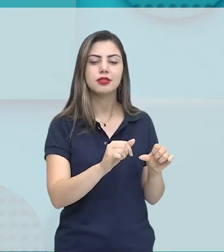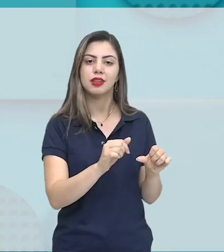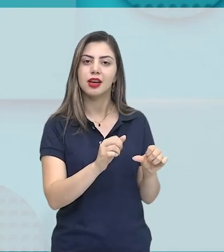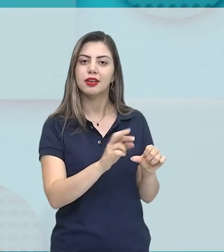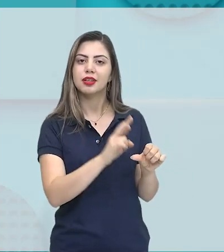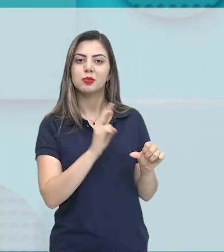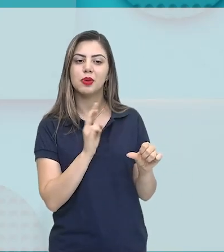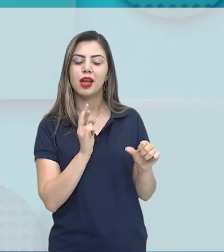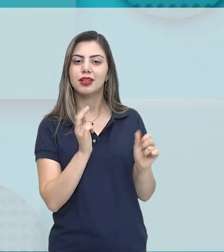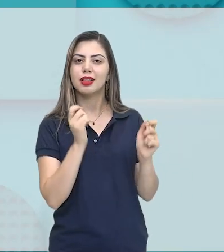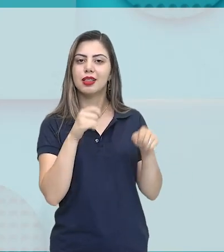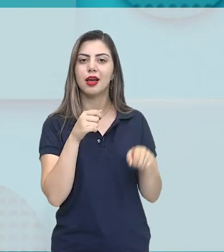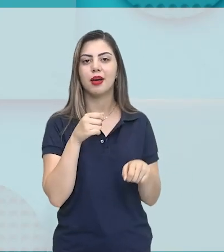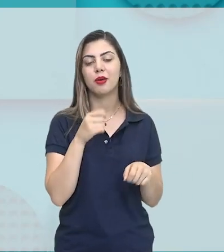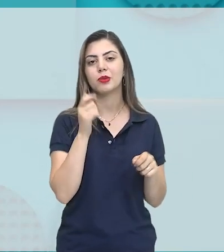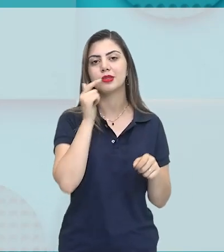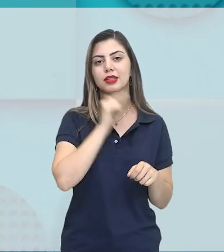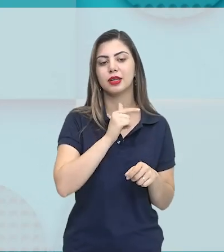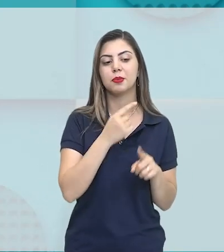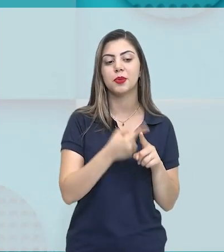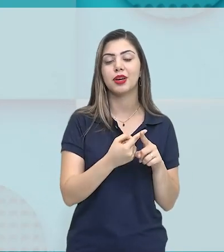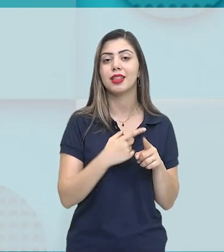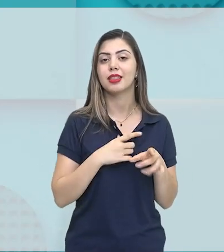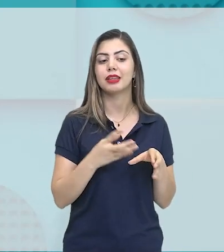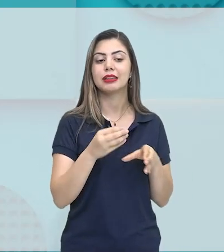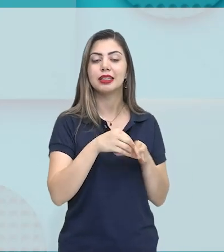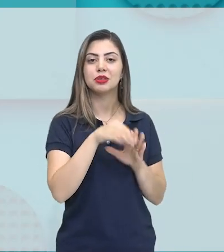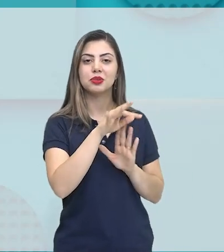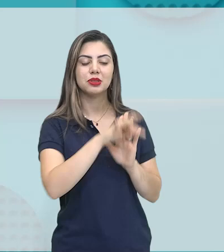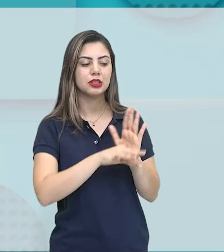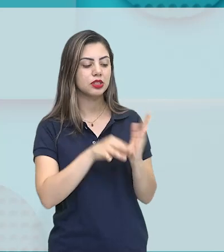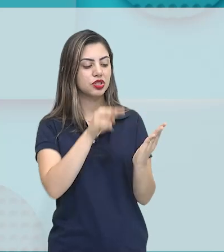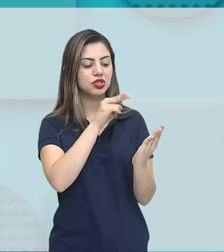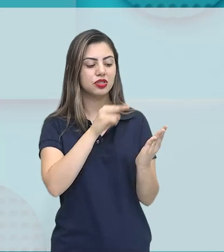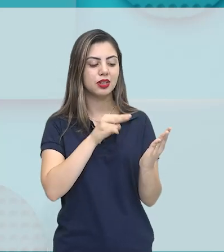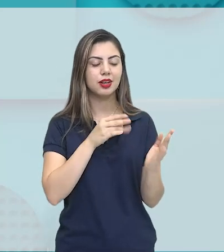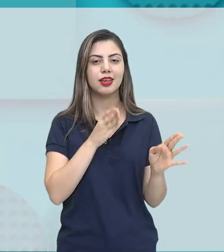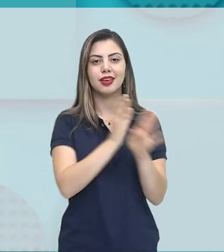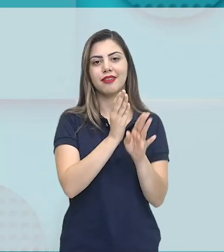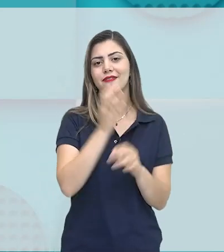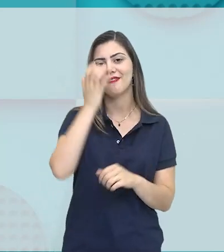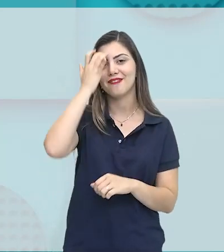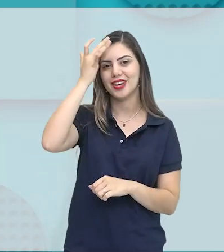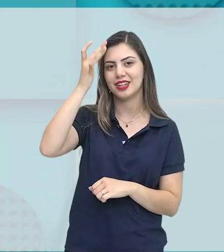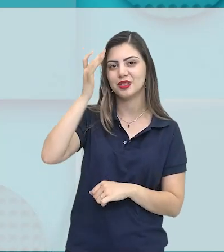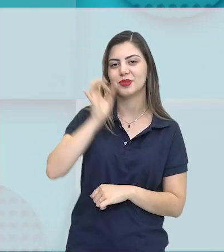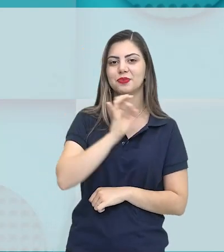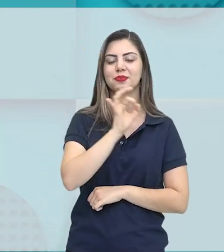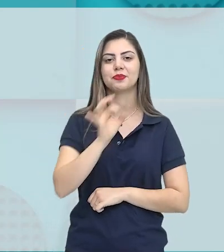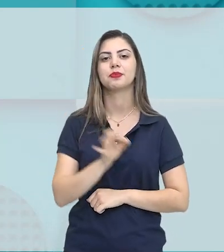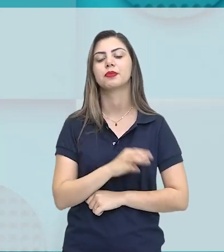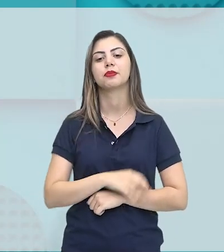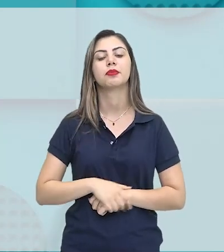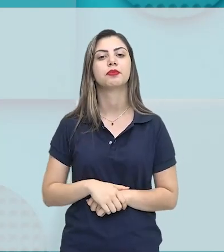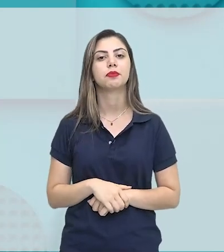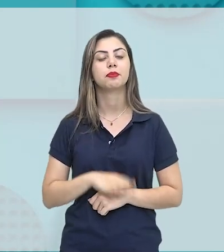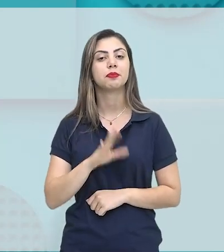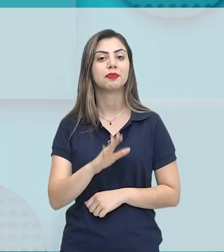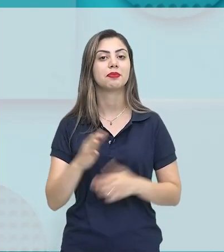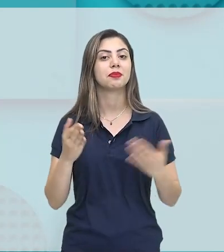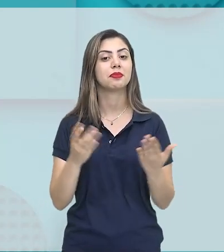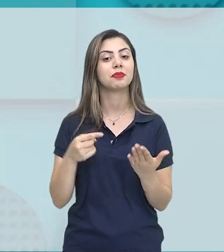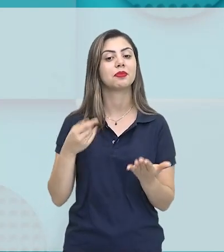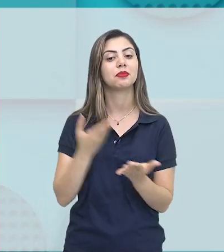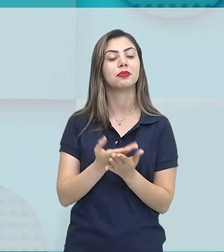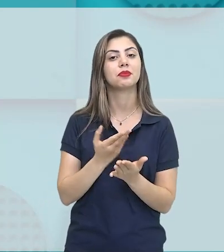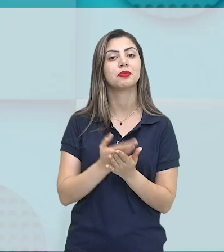forma explícita, de forma clara, de forma evidente, sem nenhuma dúvida. Correto? Agora vamos